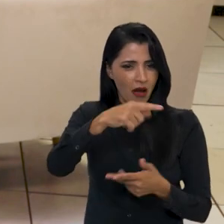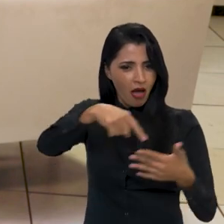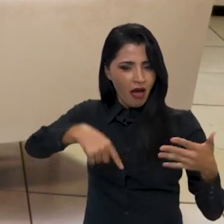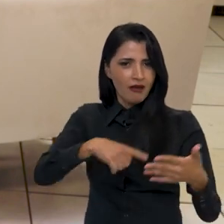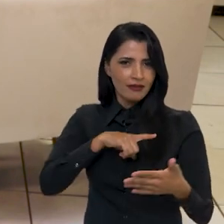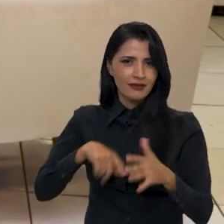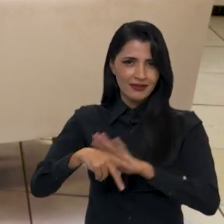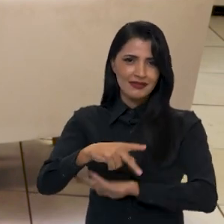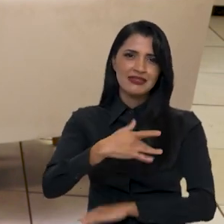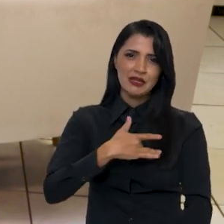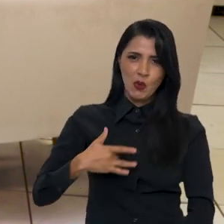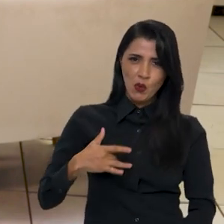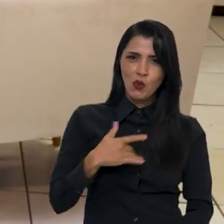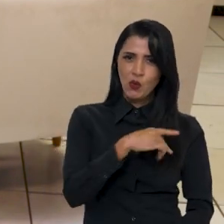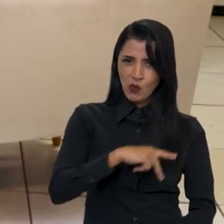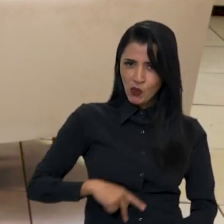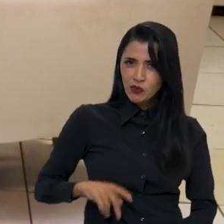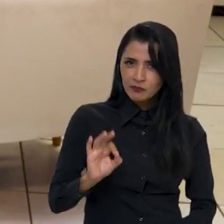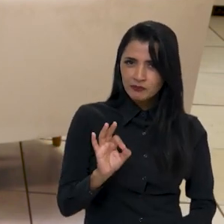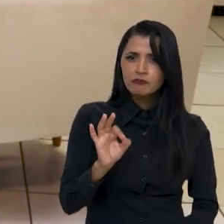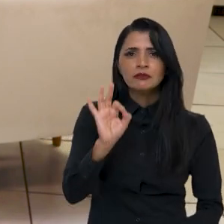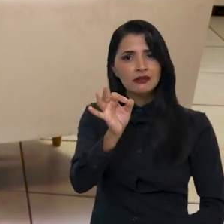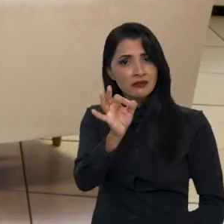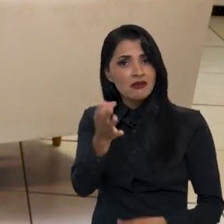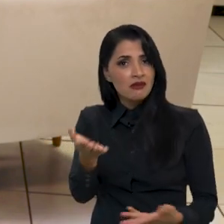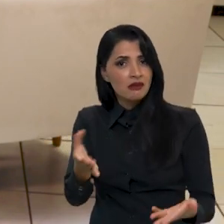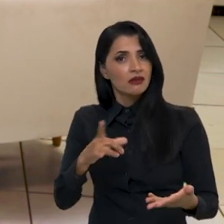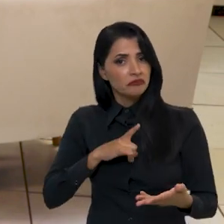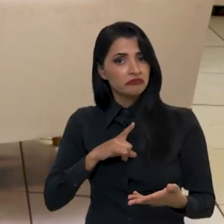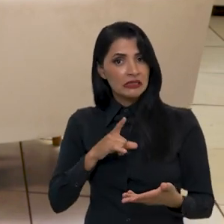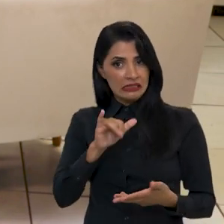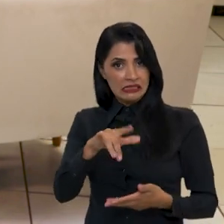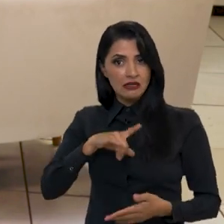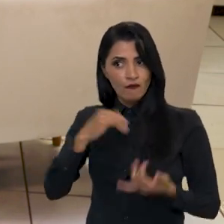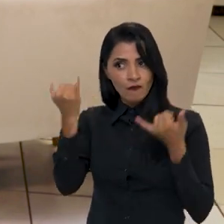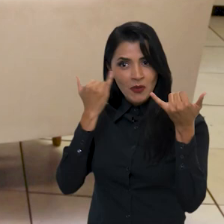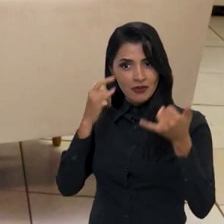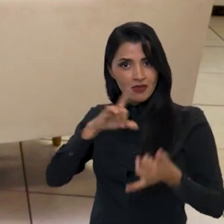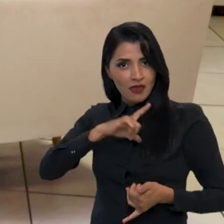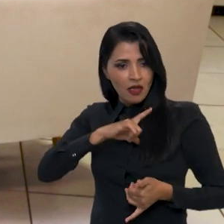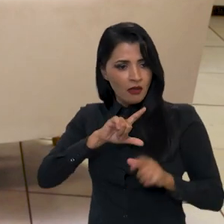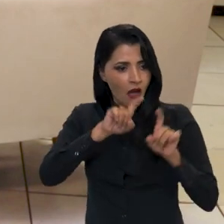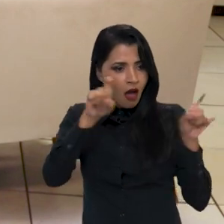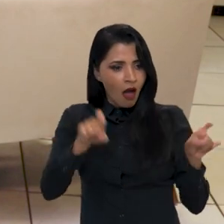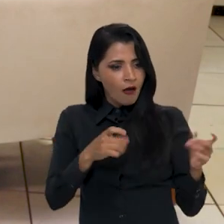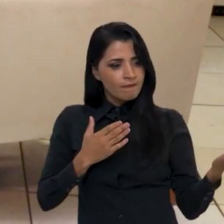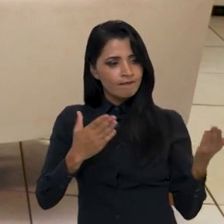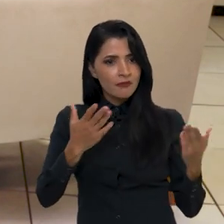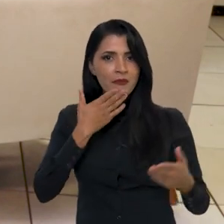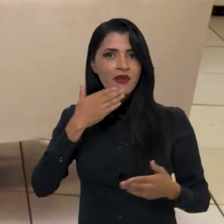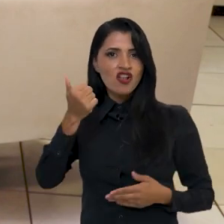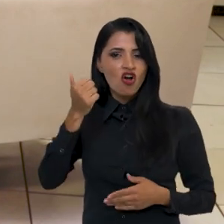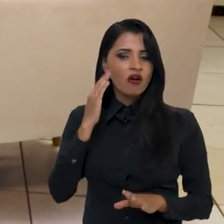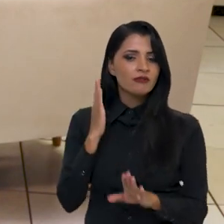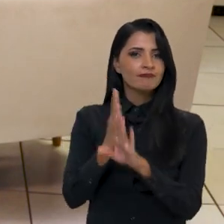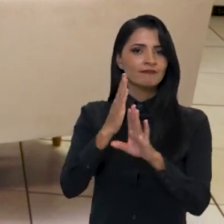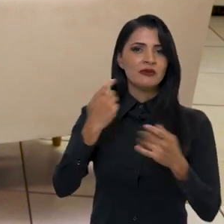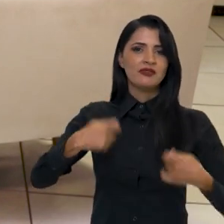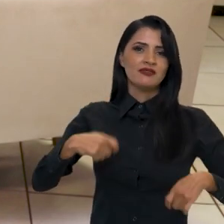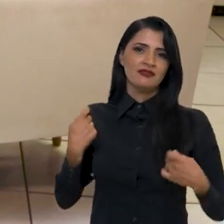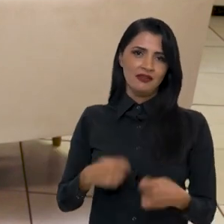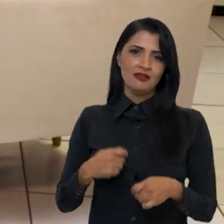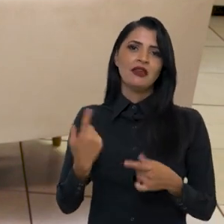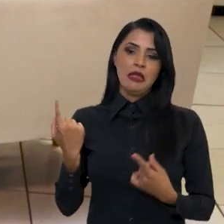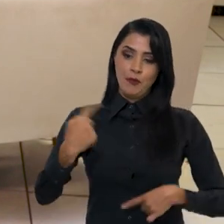demandas de saúde pública, né? Exatamente. Quando a gente tem a informação, a gente pode identificar melhor as necessidades